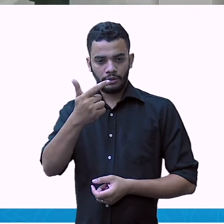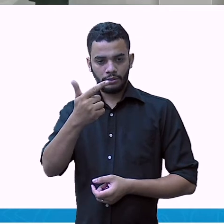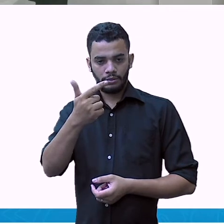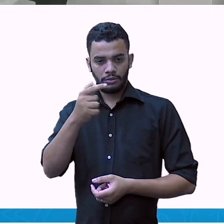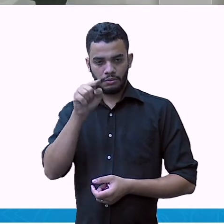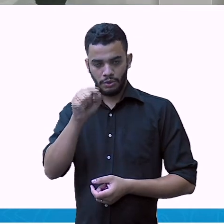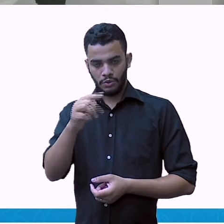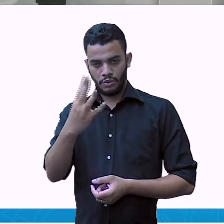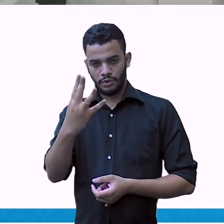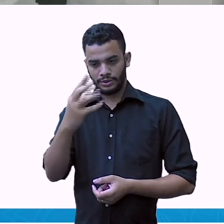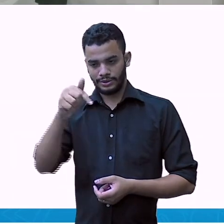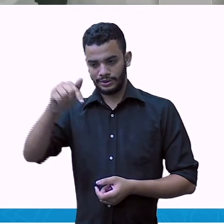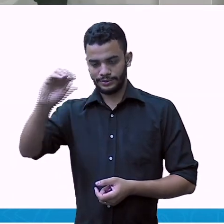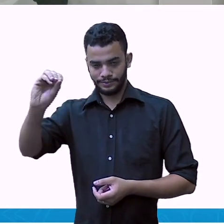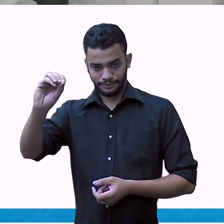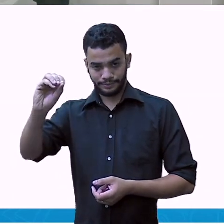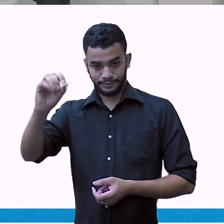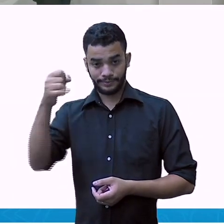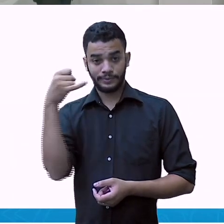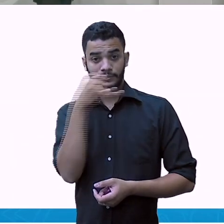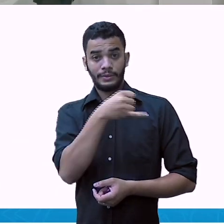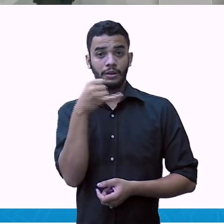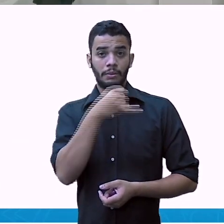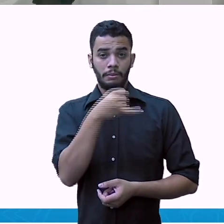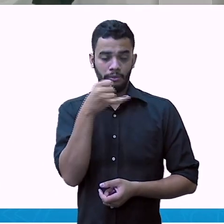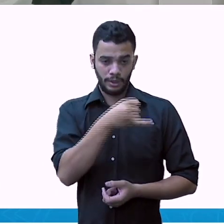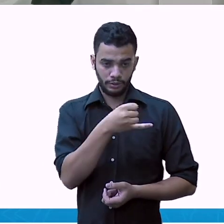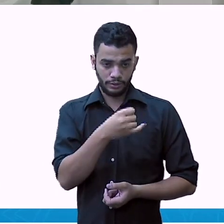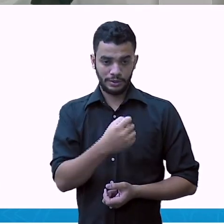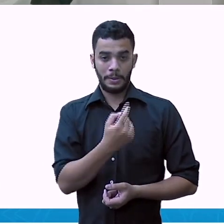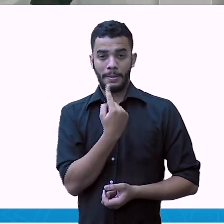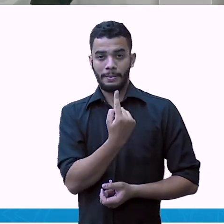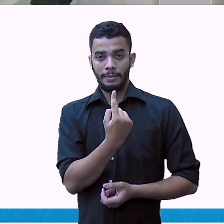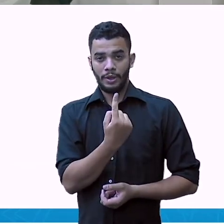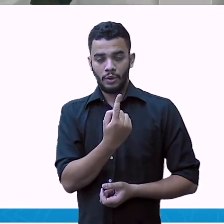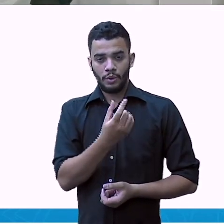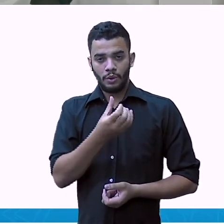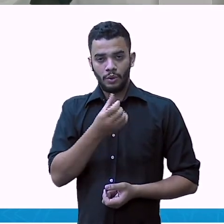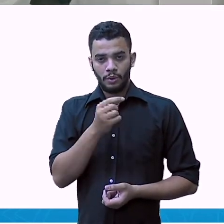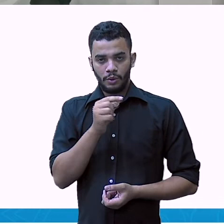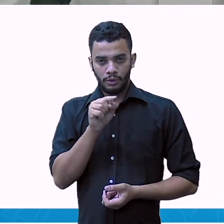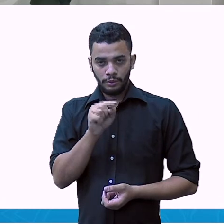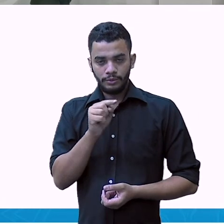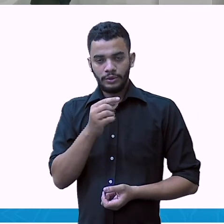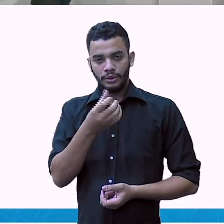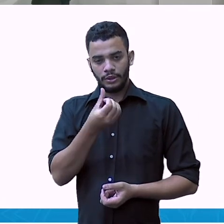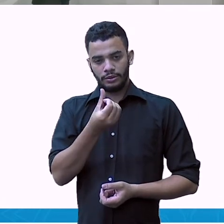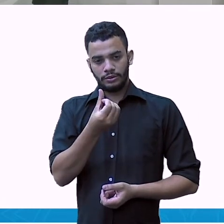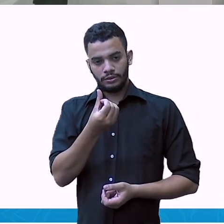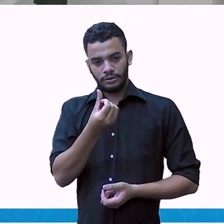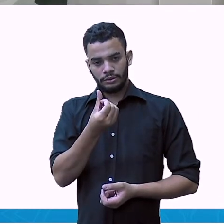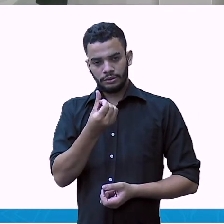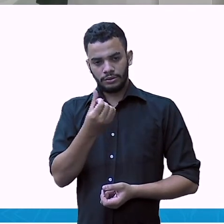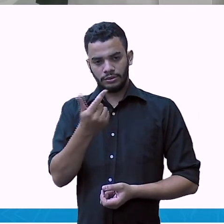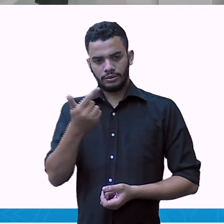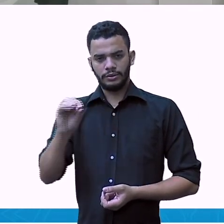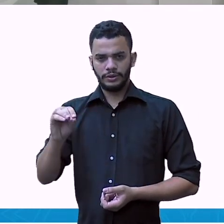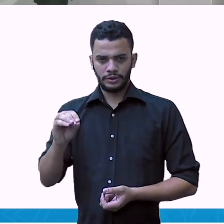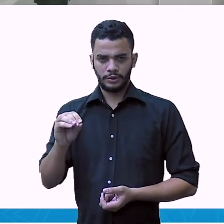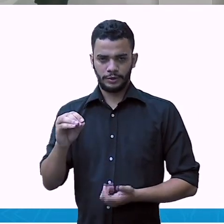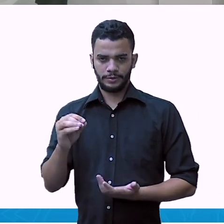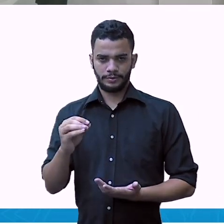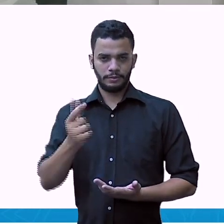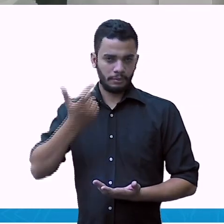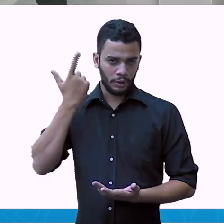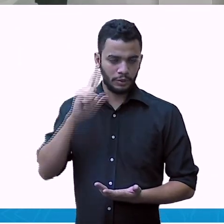tem, que é 1.620. Assim, nós vamos descobrir o que resta, o que falta para ele chegar a este valor.